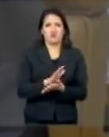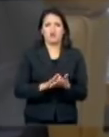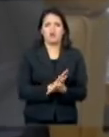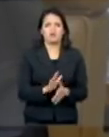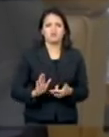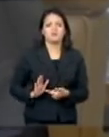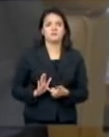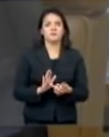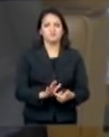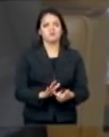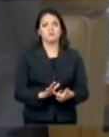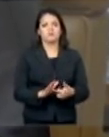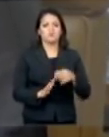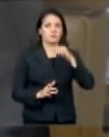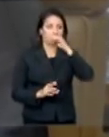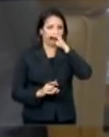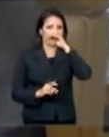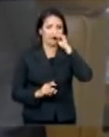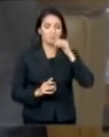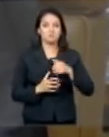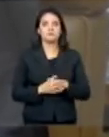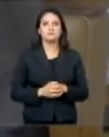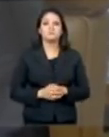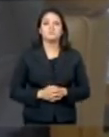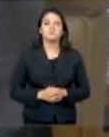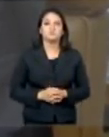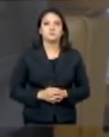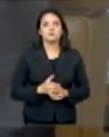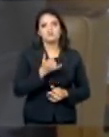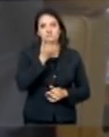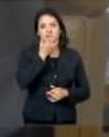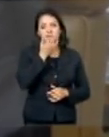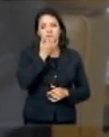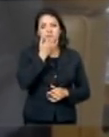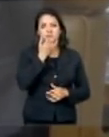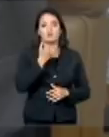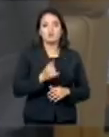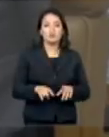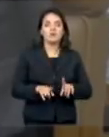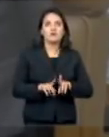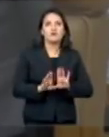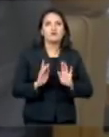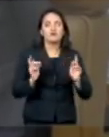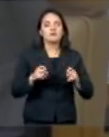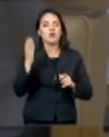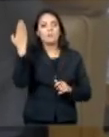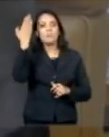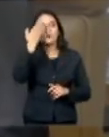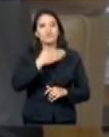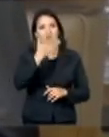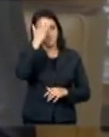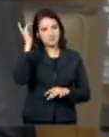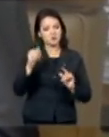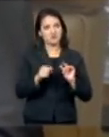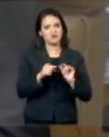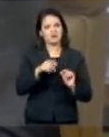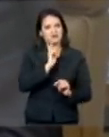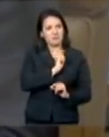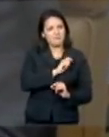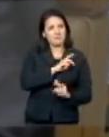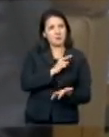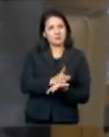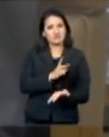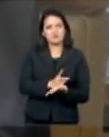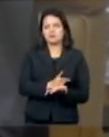eventual conduta maliciosa que pudesse ser imputada ao impetrante com os hamilton igreja